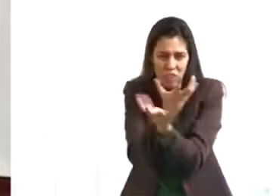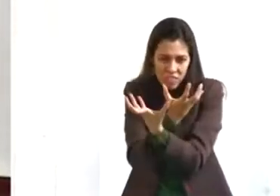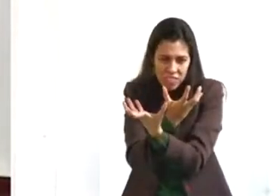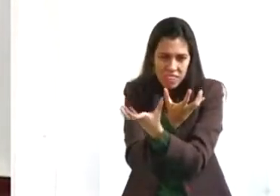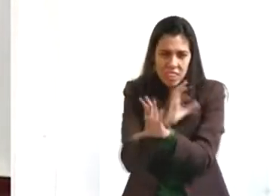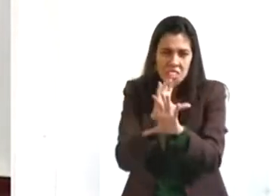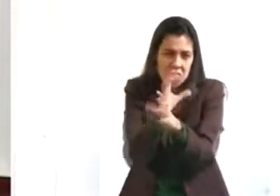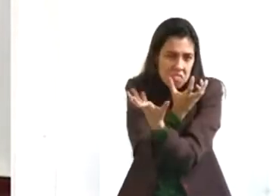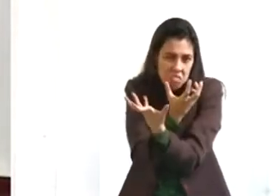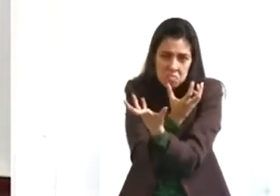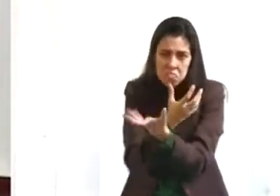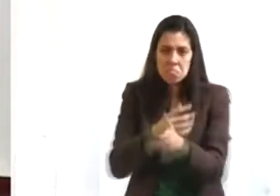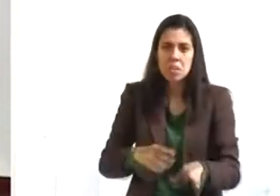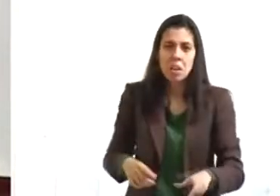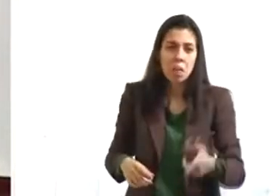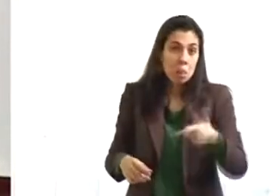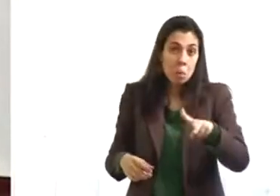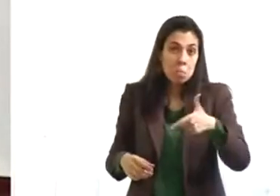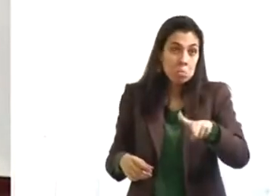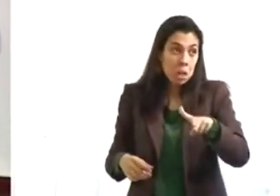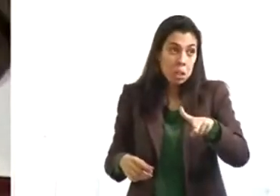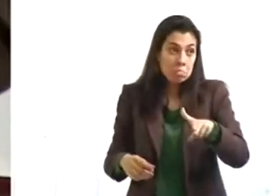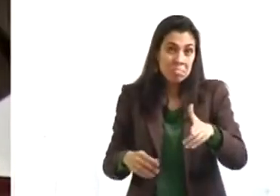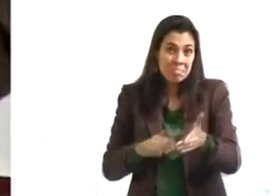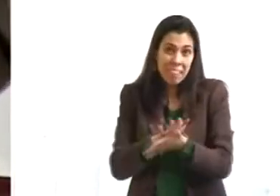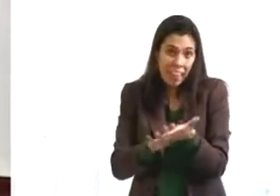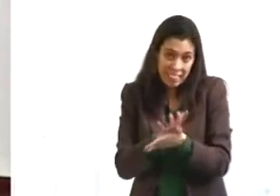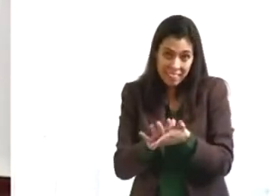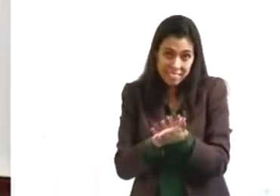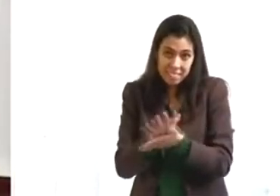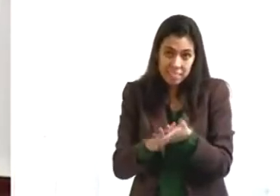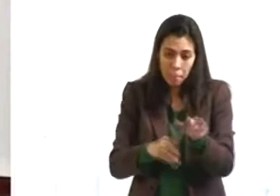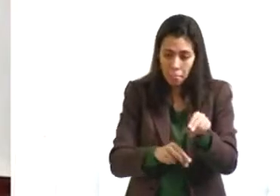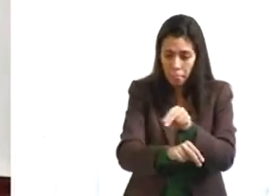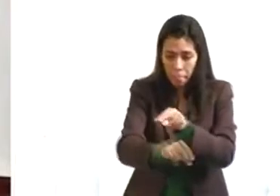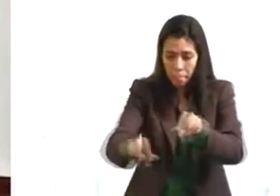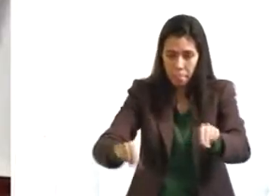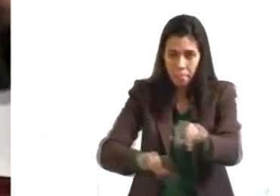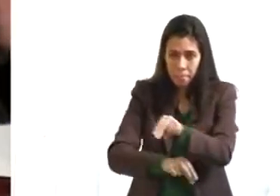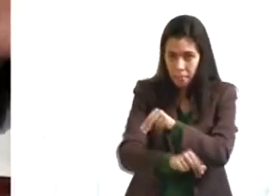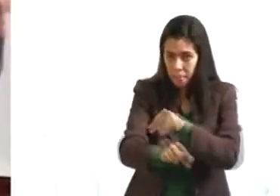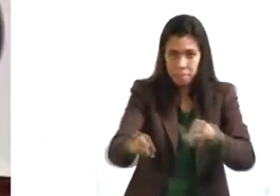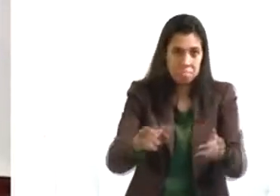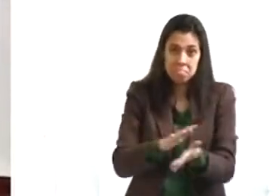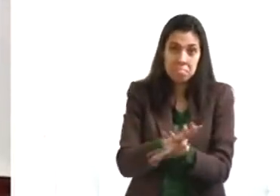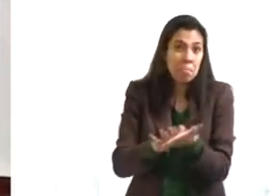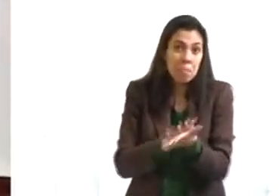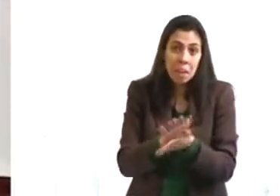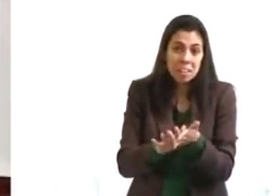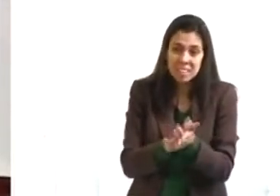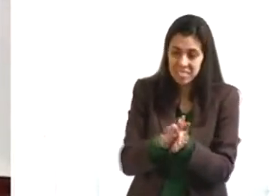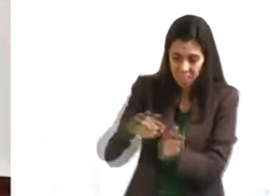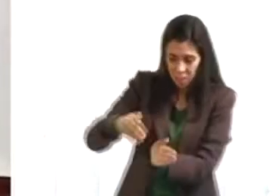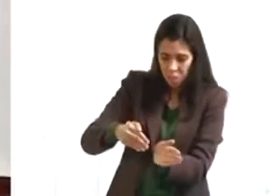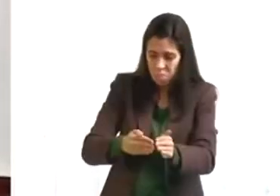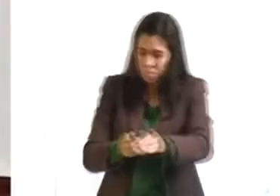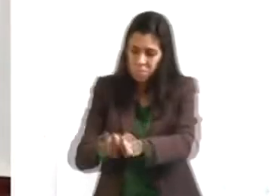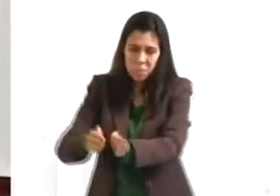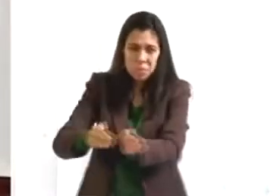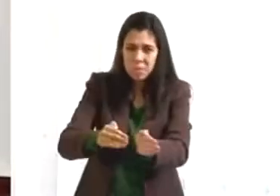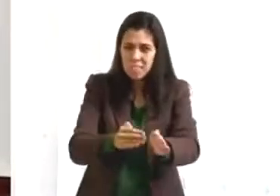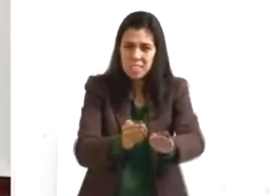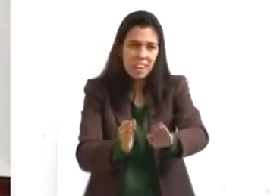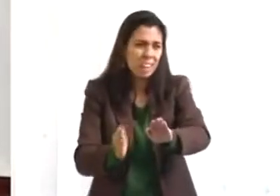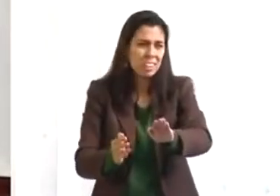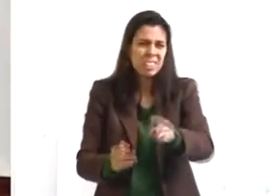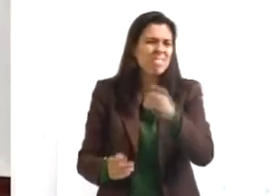as pessoas de Jerusalém a Gaza. Então, essa estrada do lado do sul, ela caiu em desuso, ela não era uma estrada muito mais utilizada. Então,